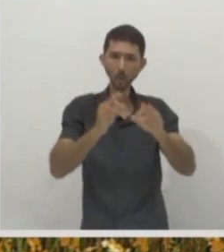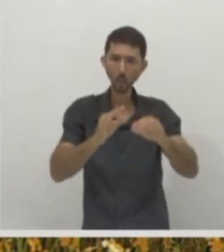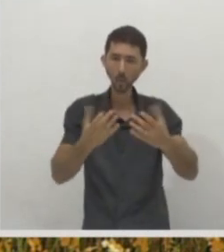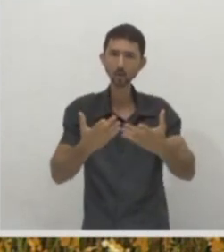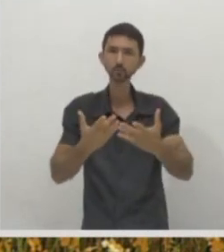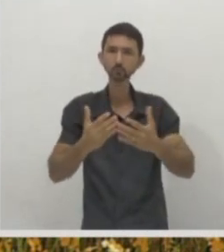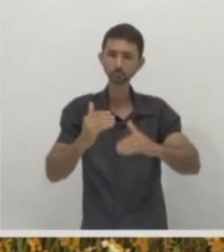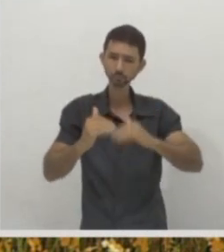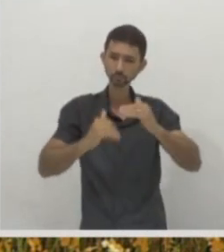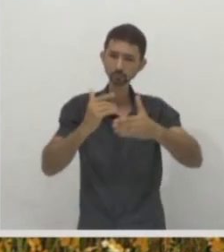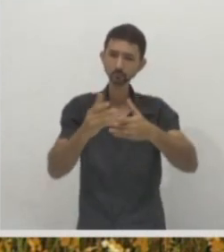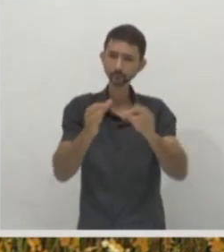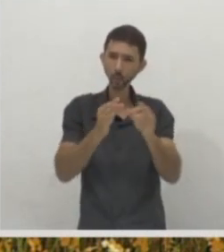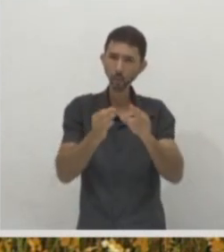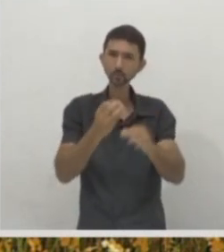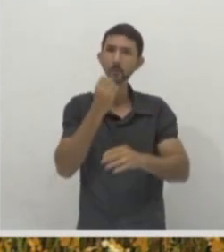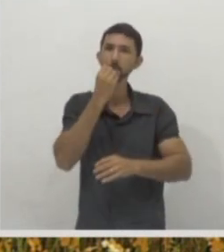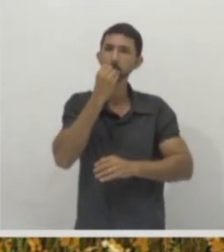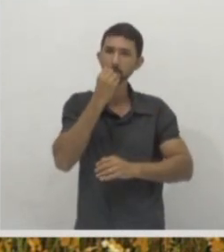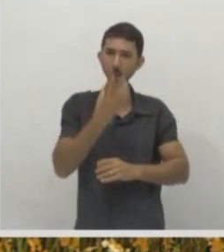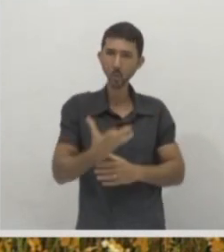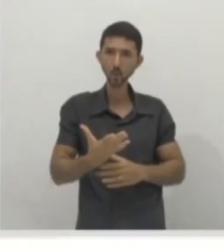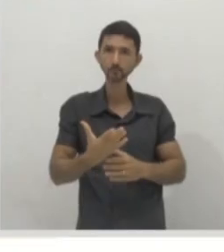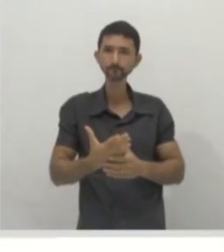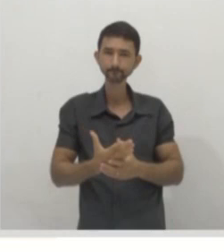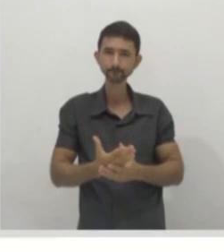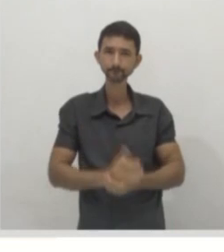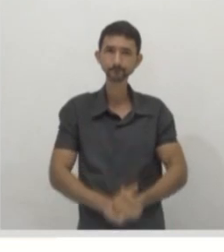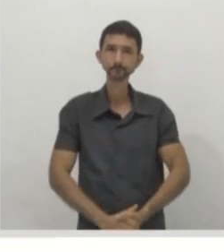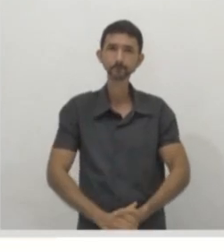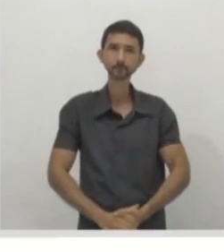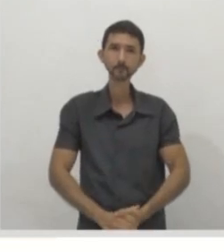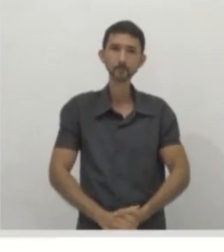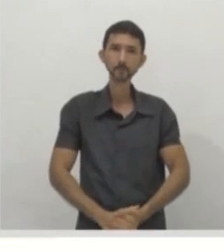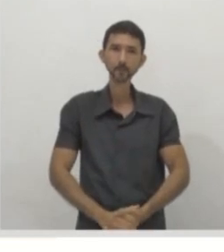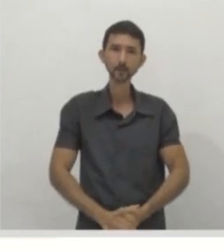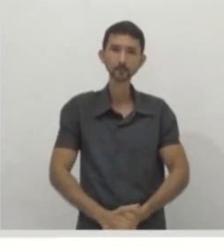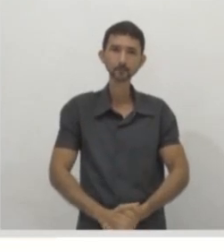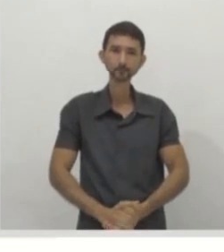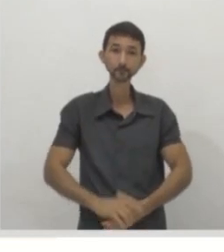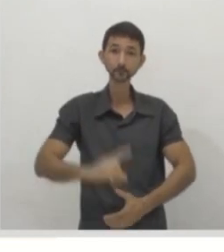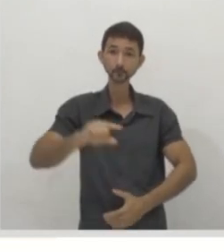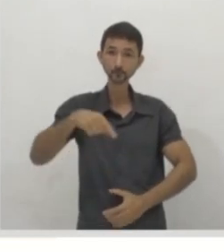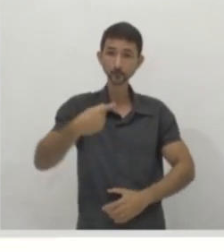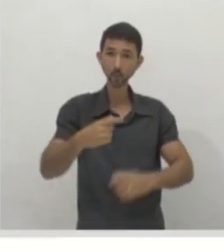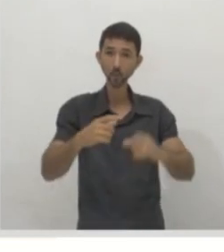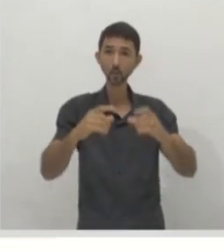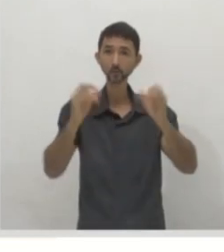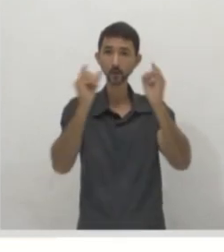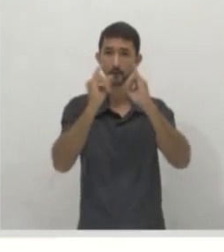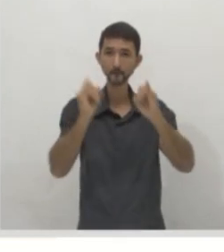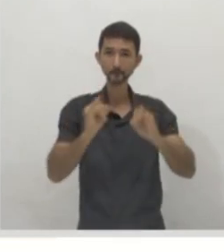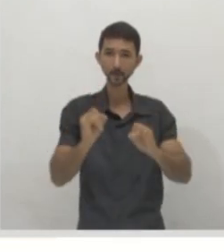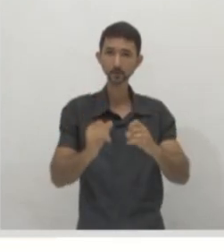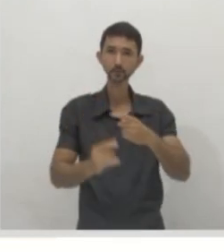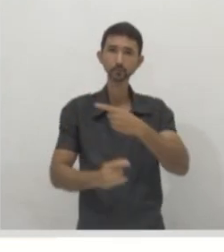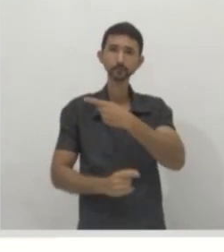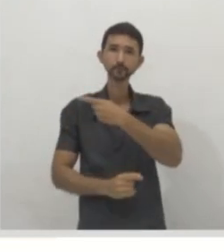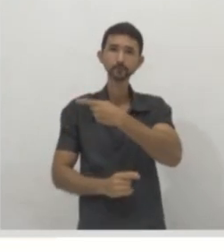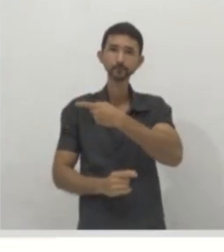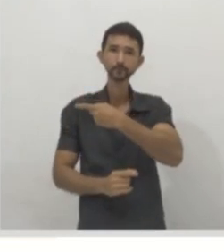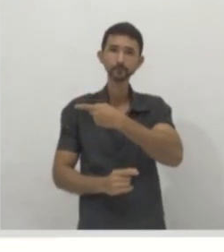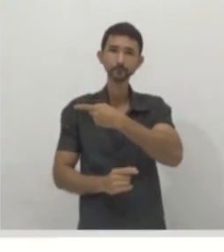usufruir desses alimentos também, ok? Então nós temos uma outra imagem aí,